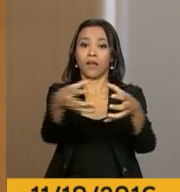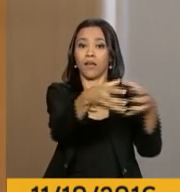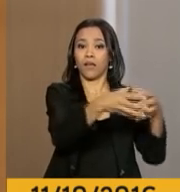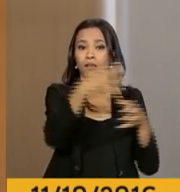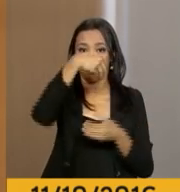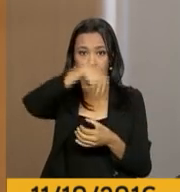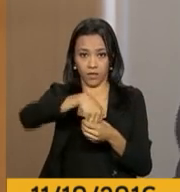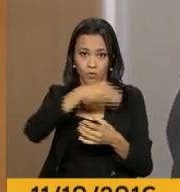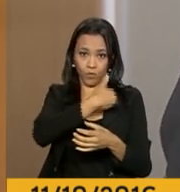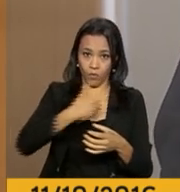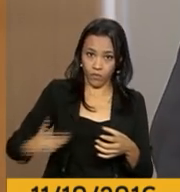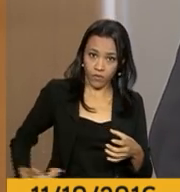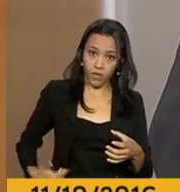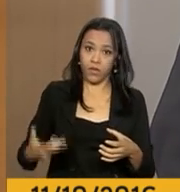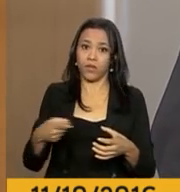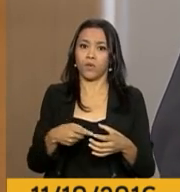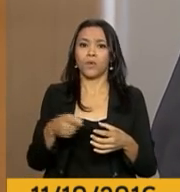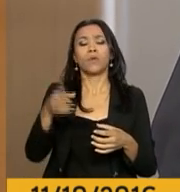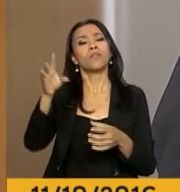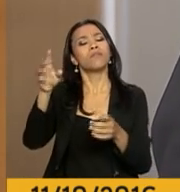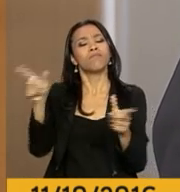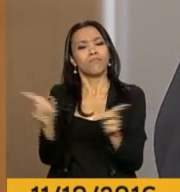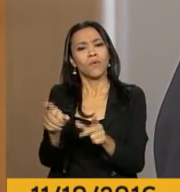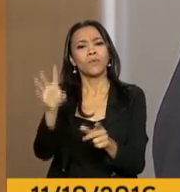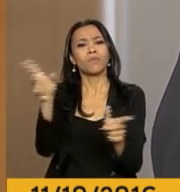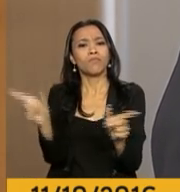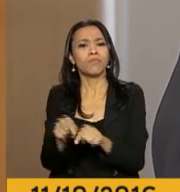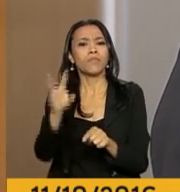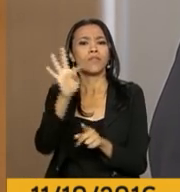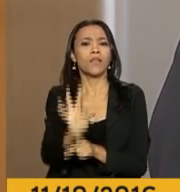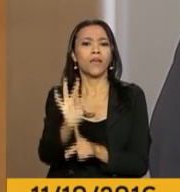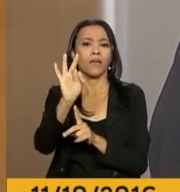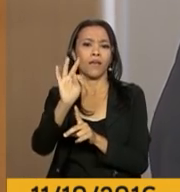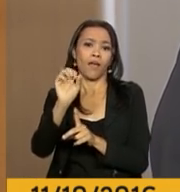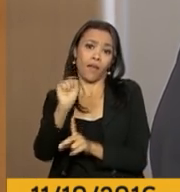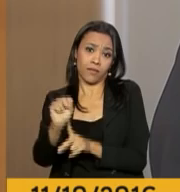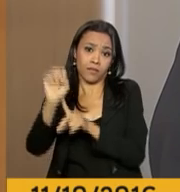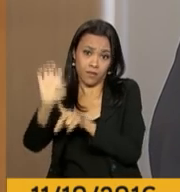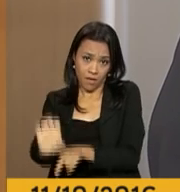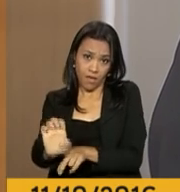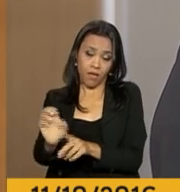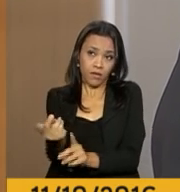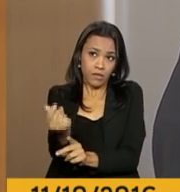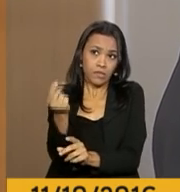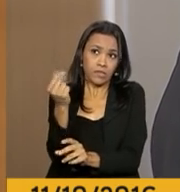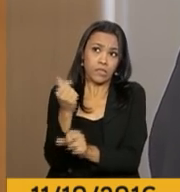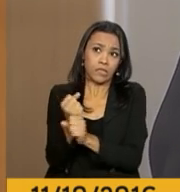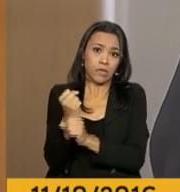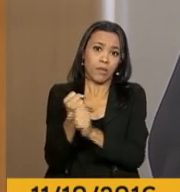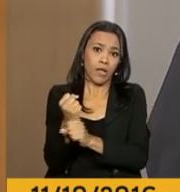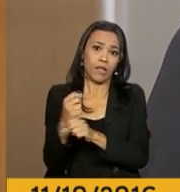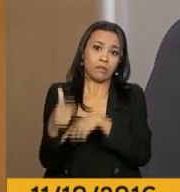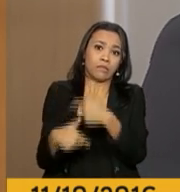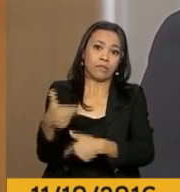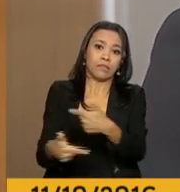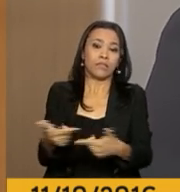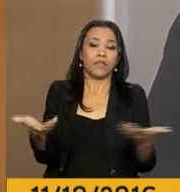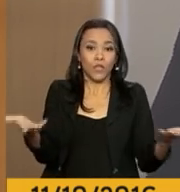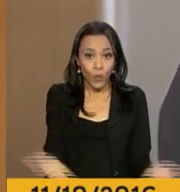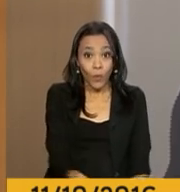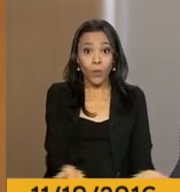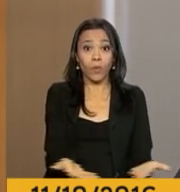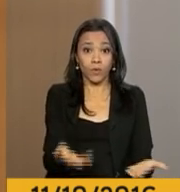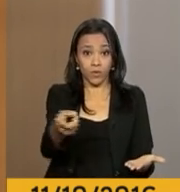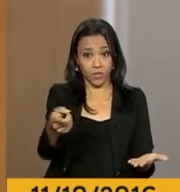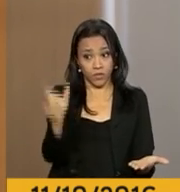Tem trabalhado muito nisso o TSE trabalhou ao longo do tempo e nessa matéria mas com aplauso de todos e hoje ministra Carmen